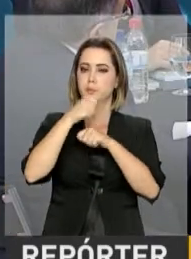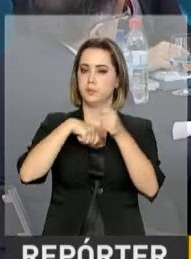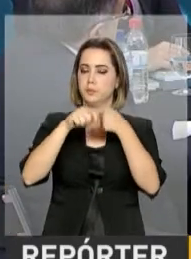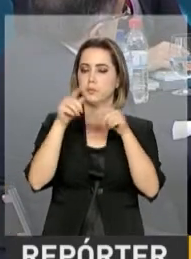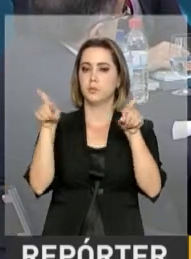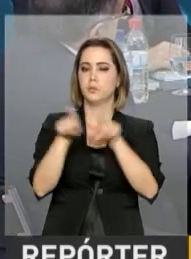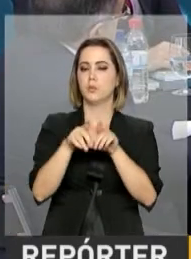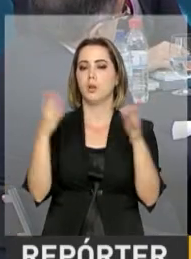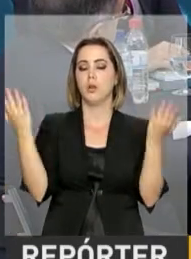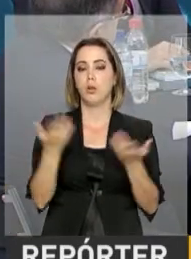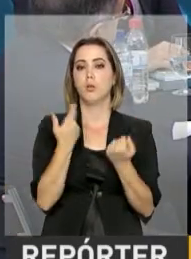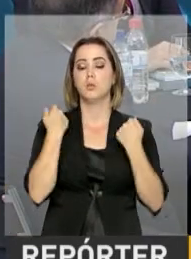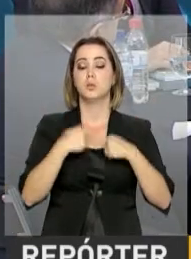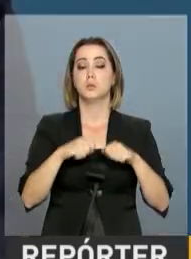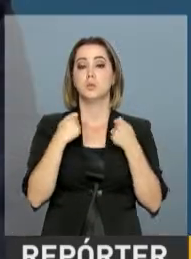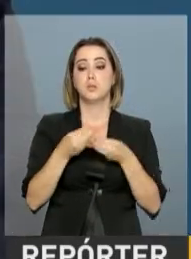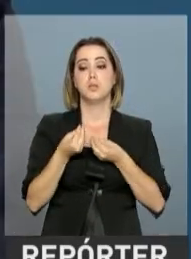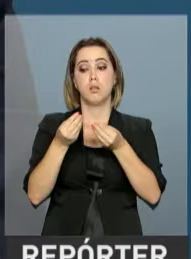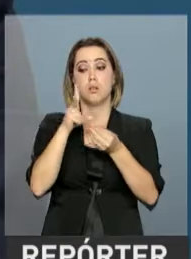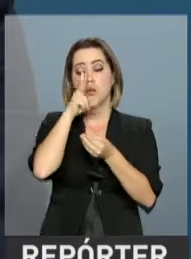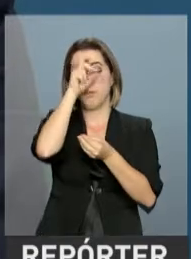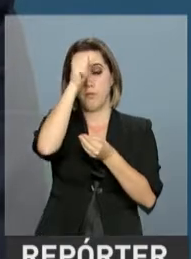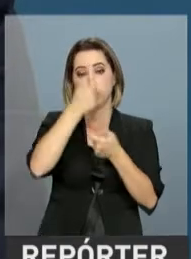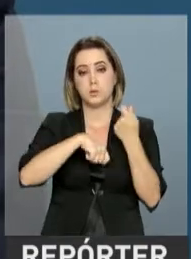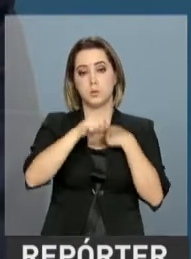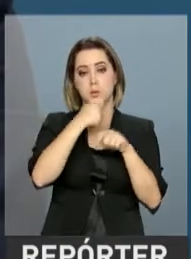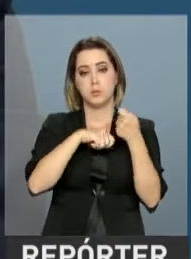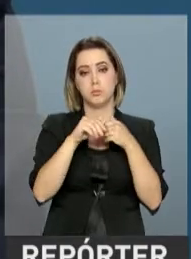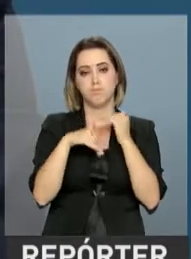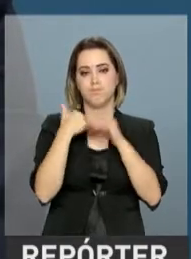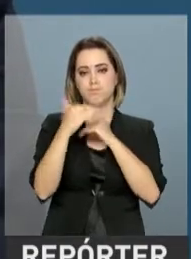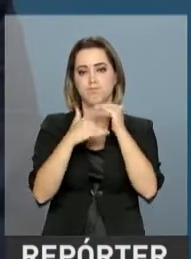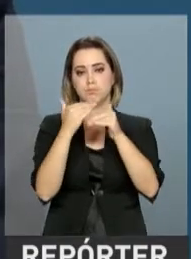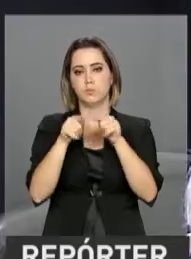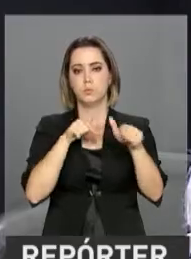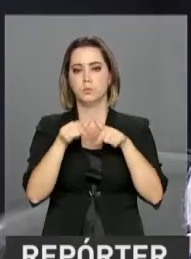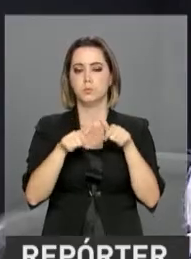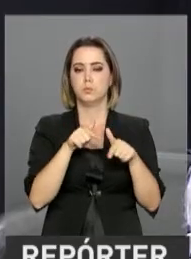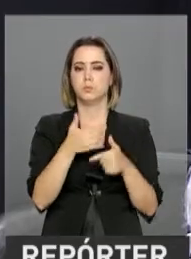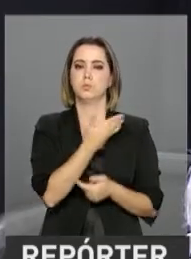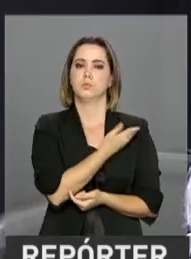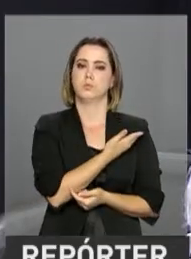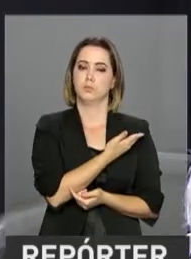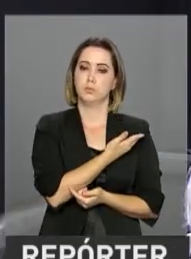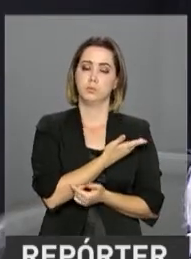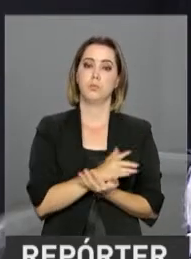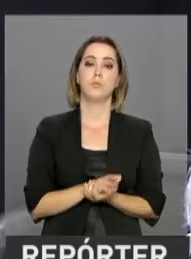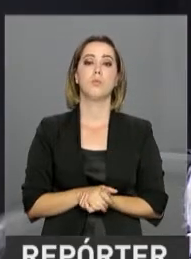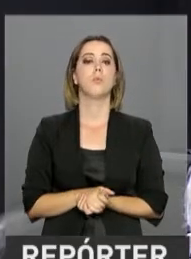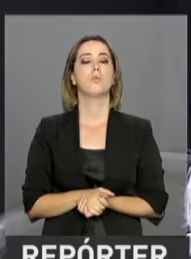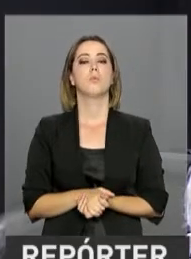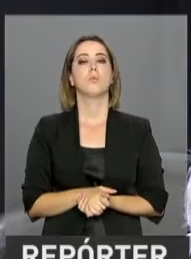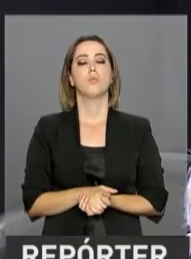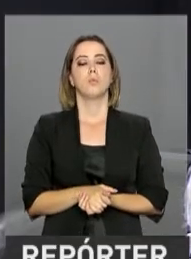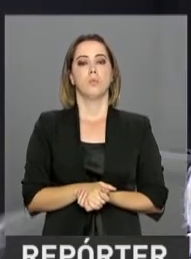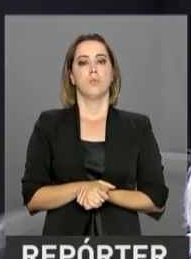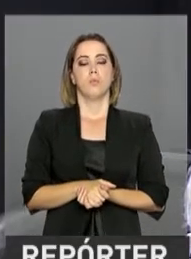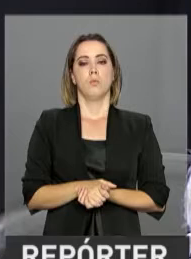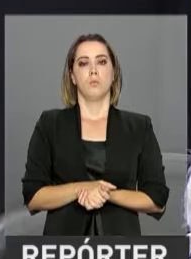que agora é preciso fortalecer a economia para geração de empregos nosso objetivo fundamental